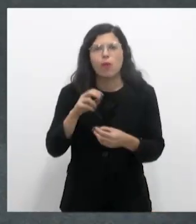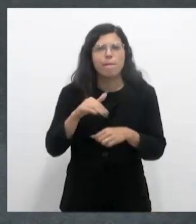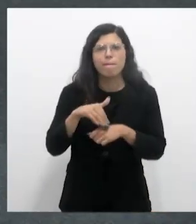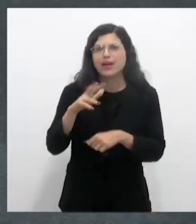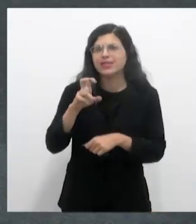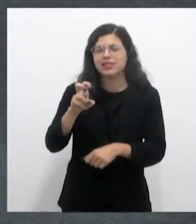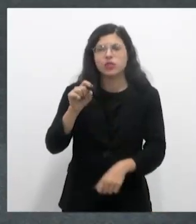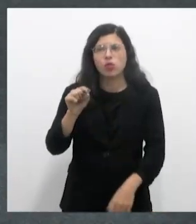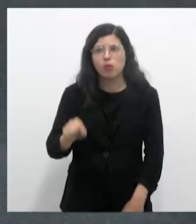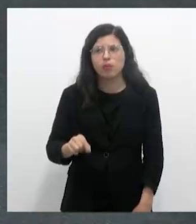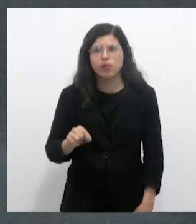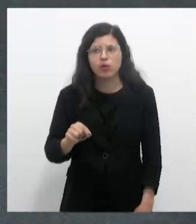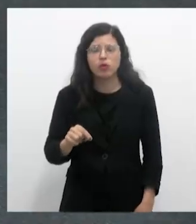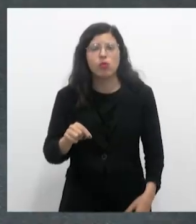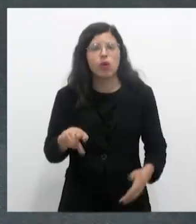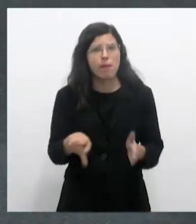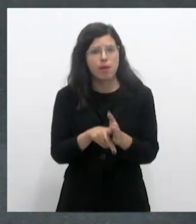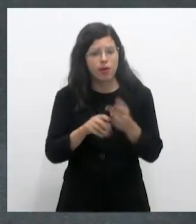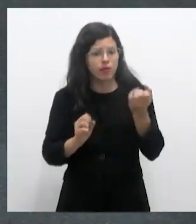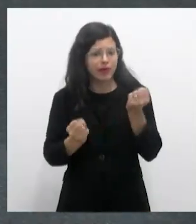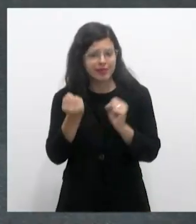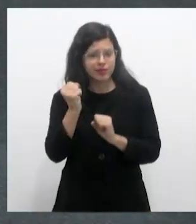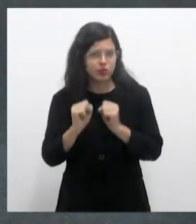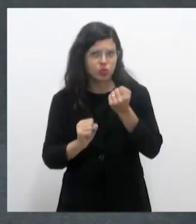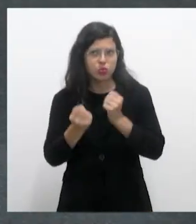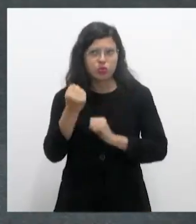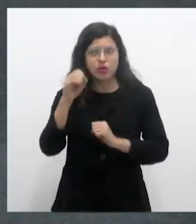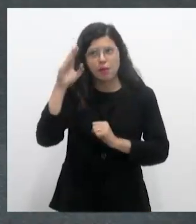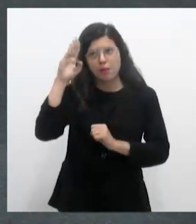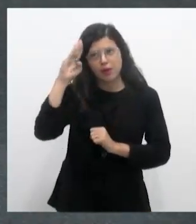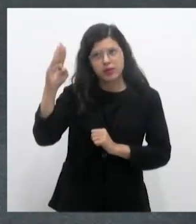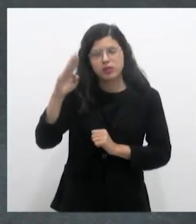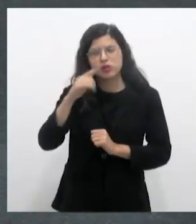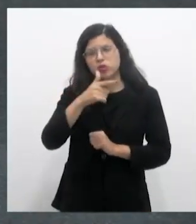Estão saindo das indústrias, principalmente internacionais, que estão